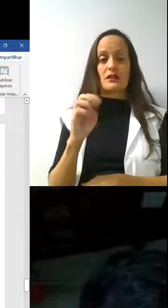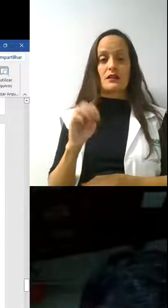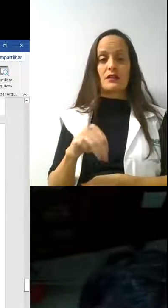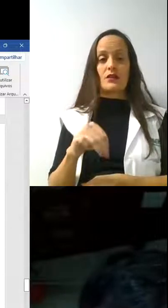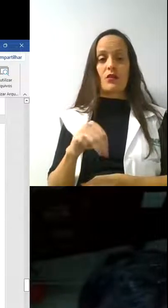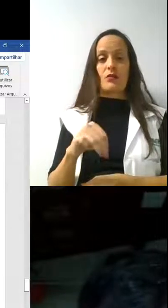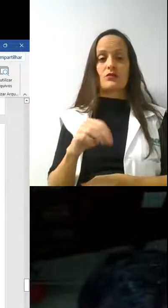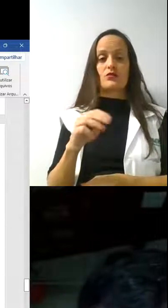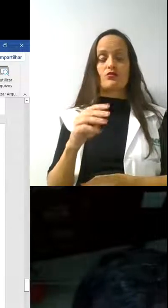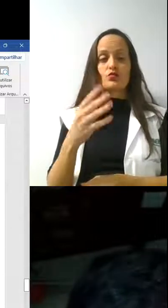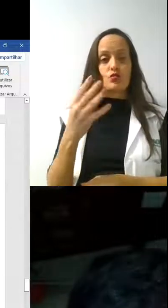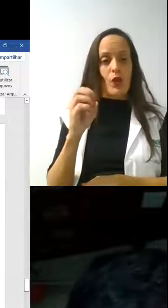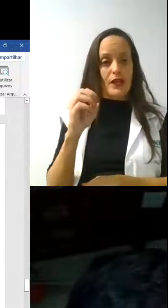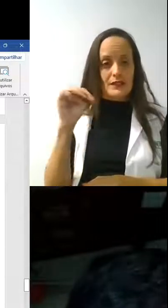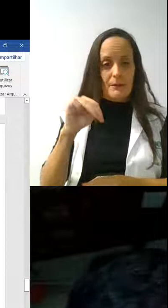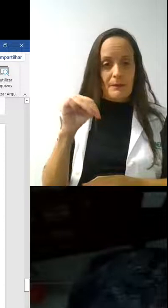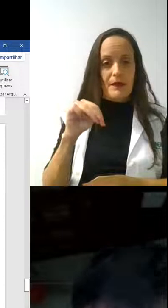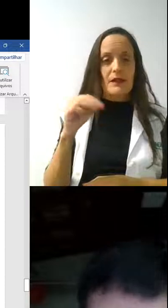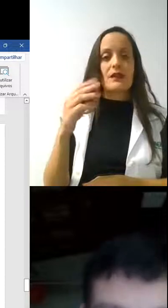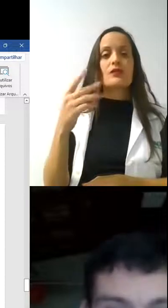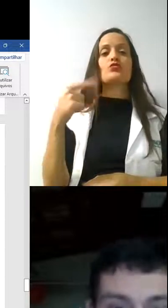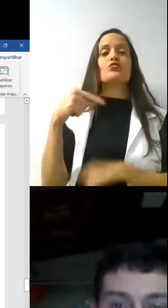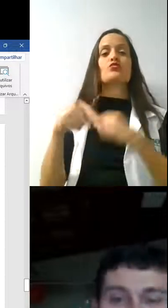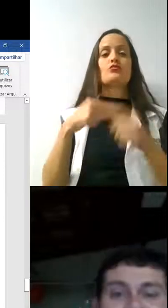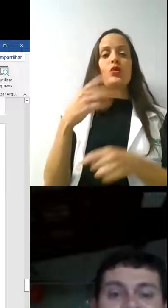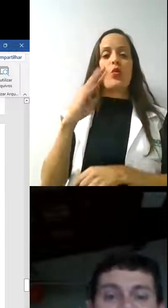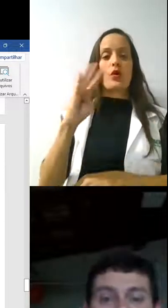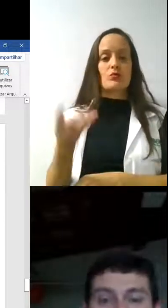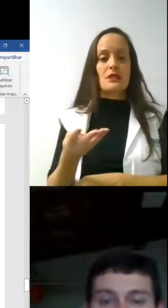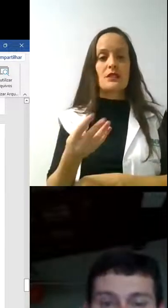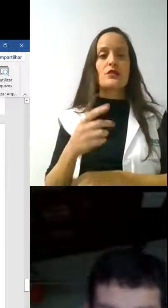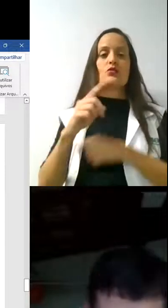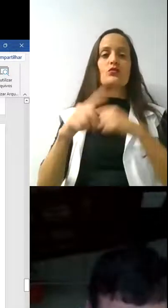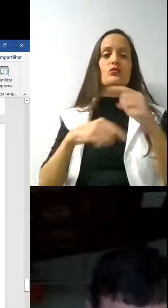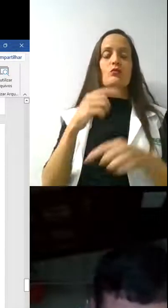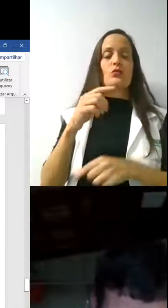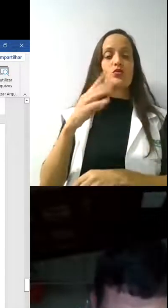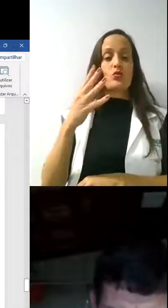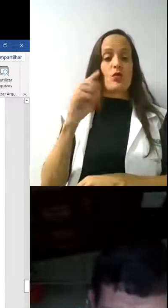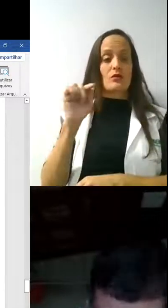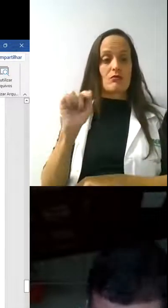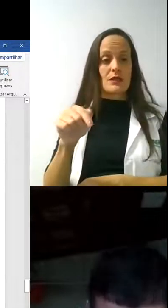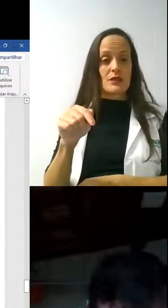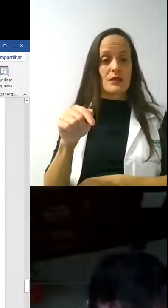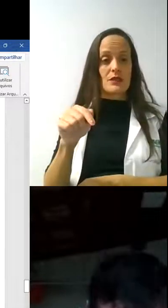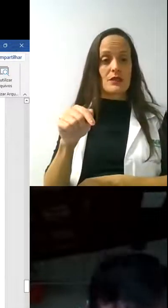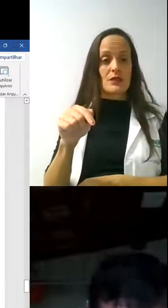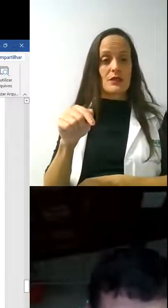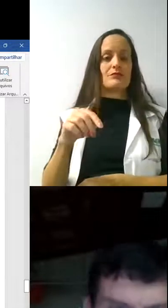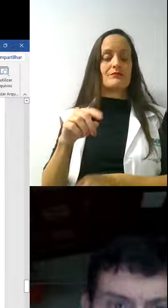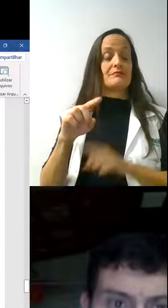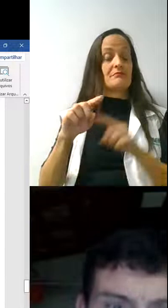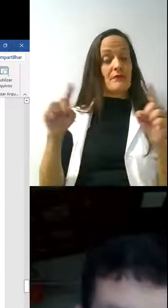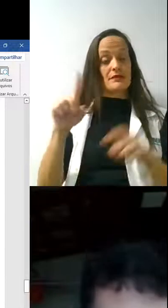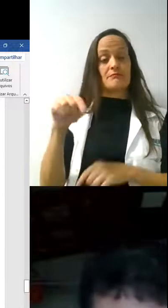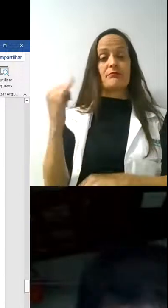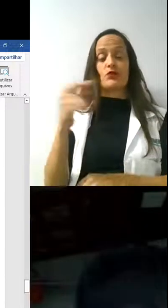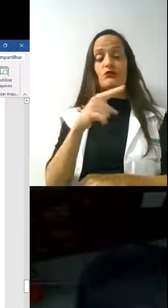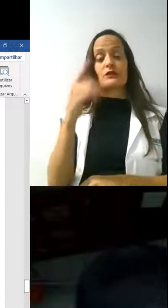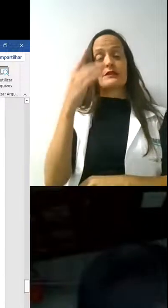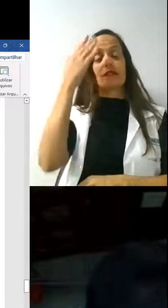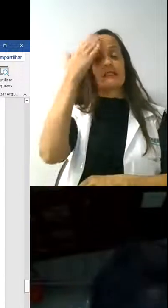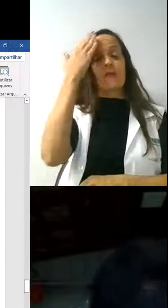quilômetros, certo? Só que assim, todas essas medidas, para você desenhar ela, você precisa do quê? Da escala, né? Você precisa